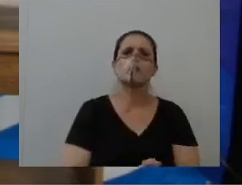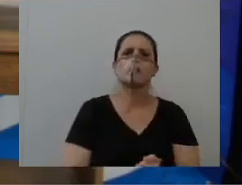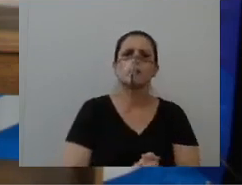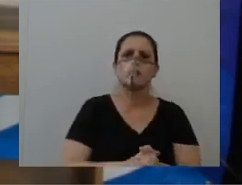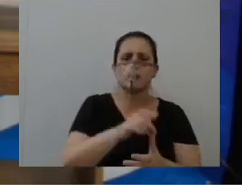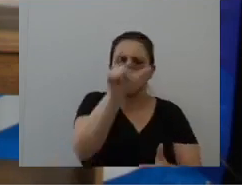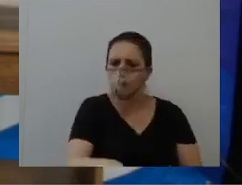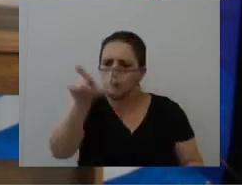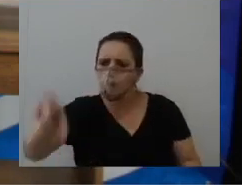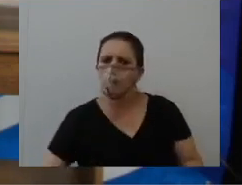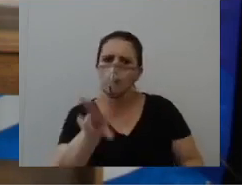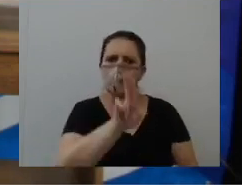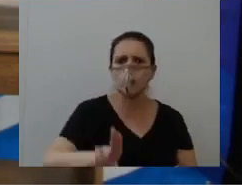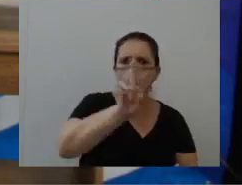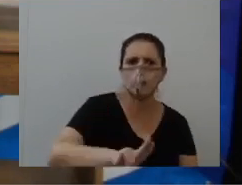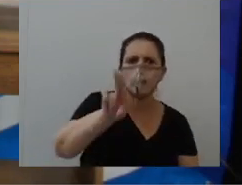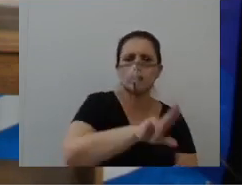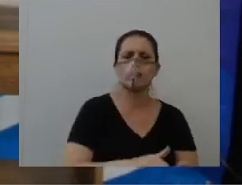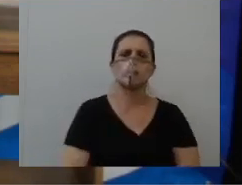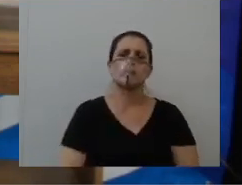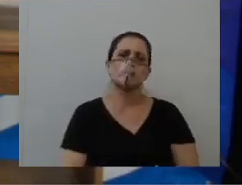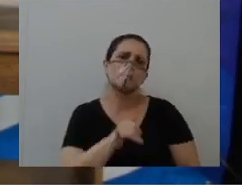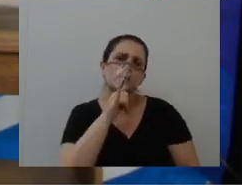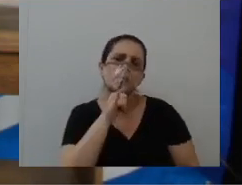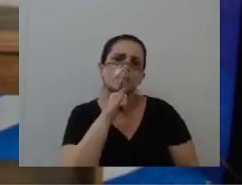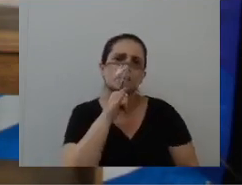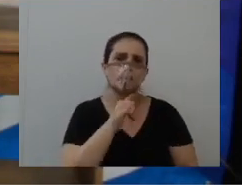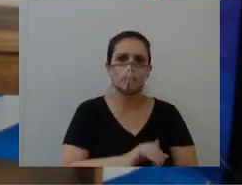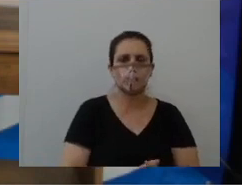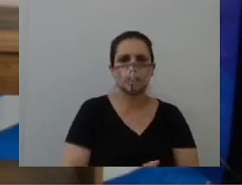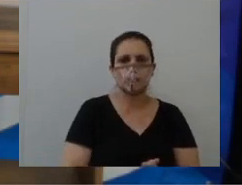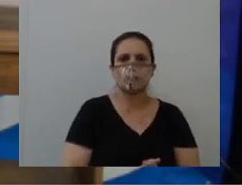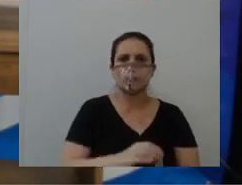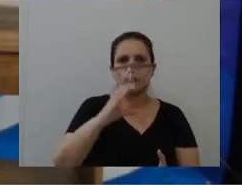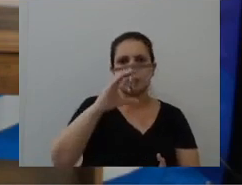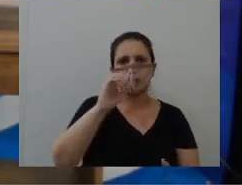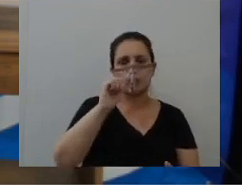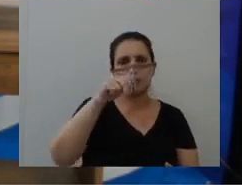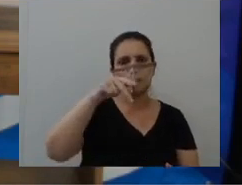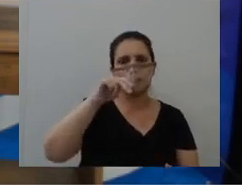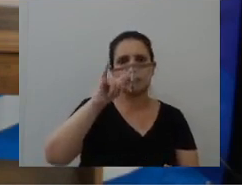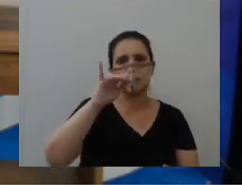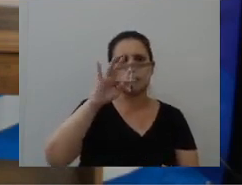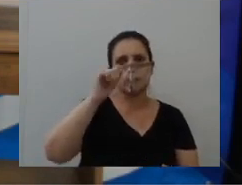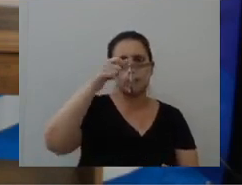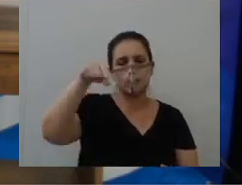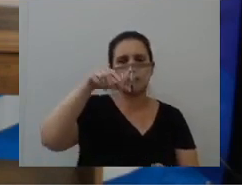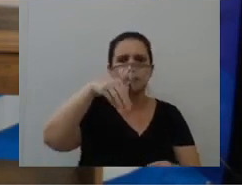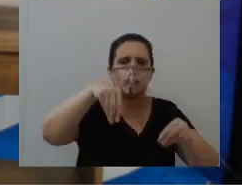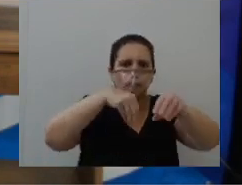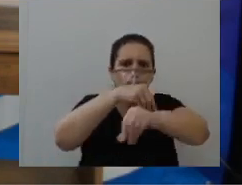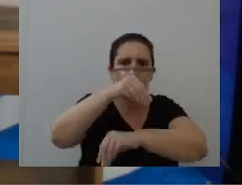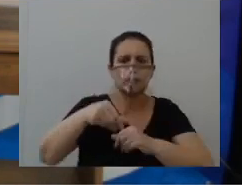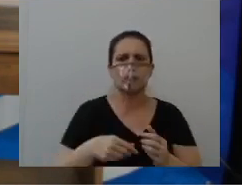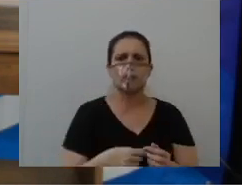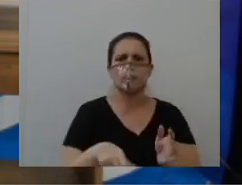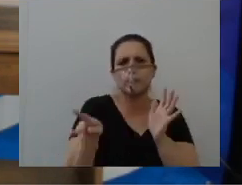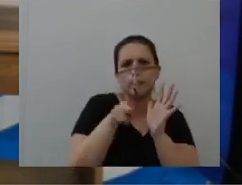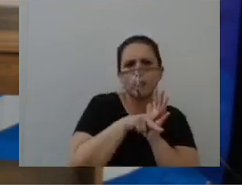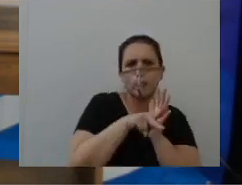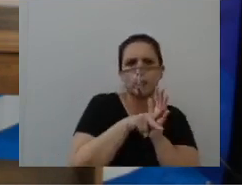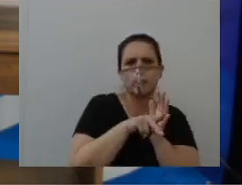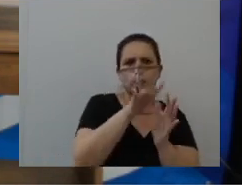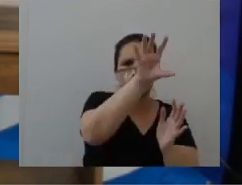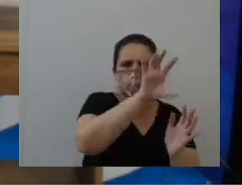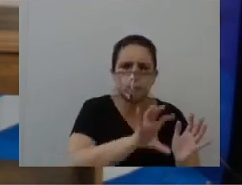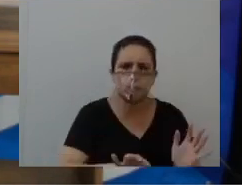os personagens utilizam, né? Por exemplo, Capitães de Areia, né? Uma linguagem mais regional em alguns aspectos, né?